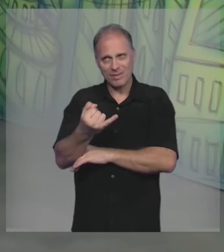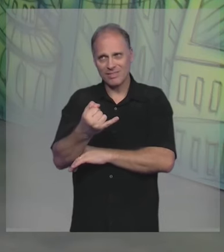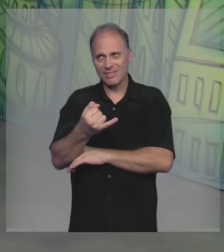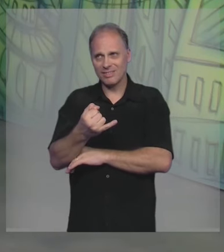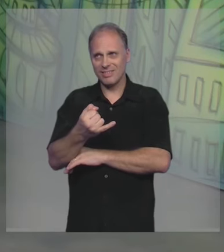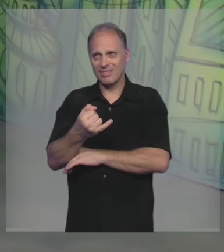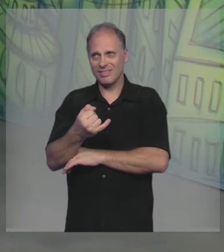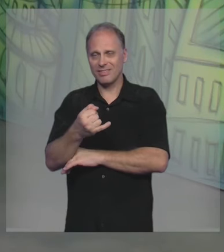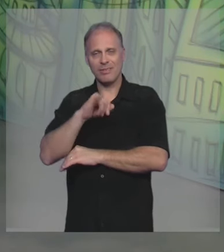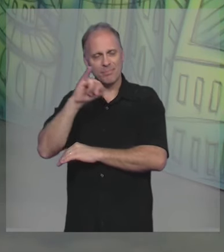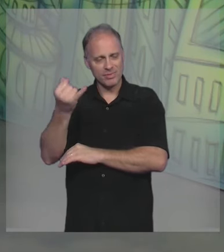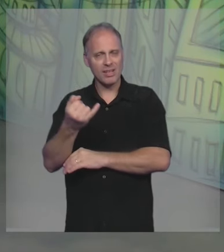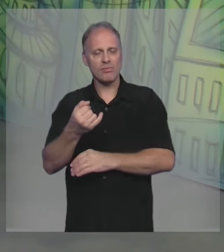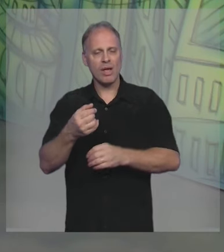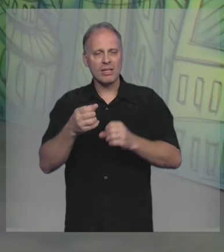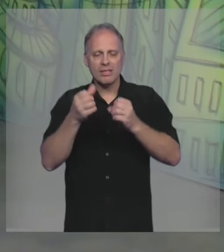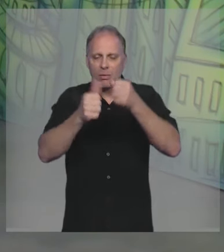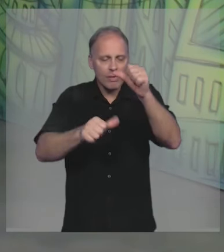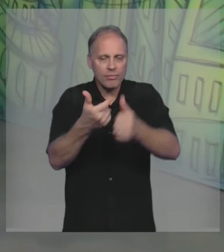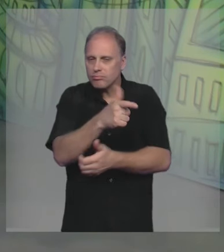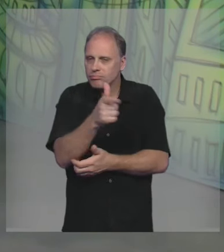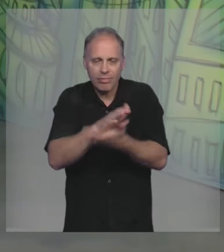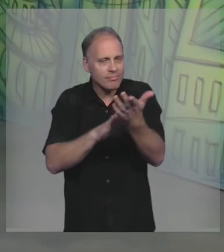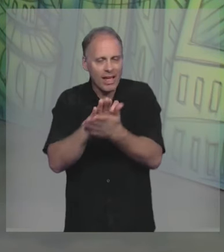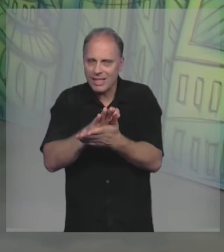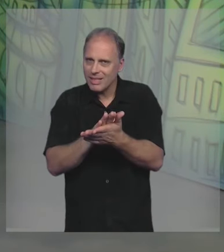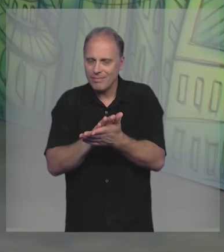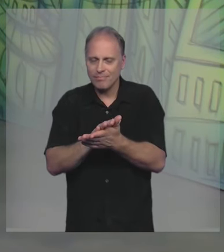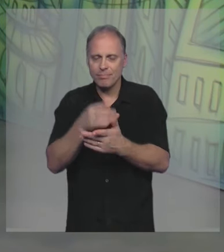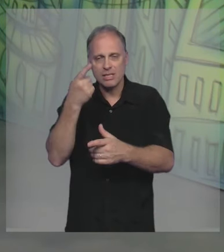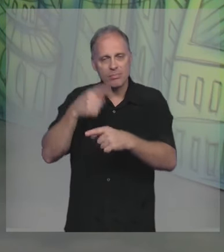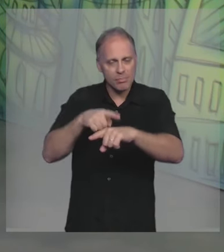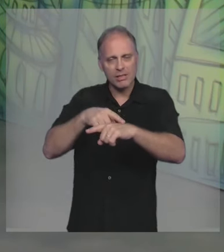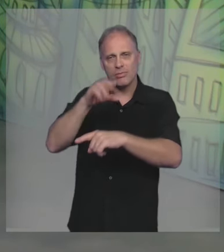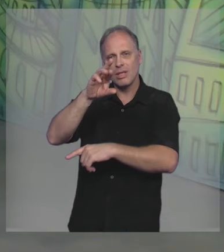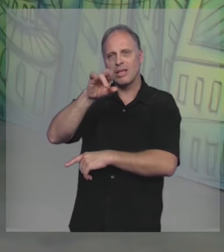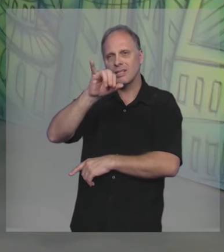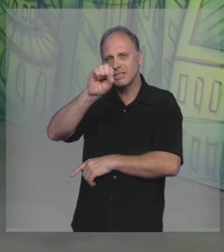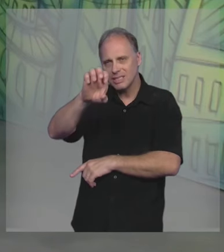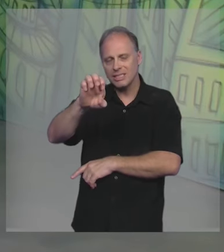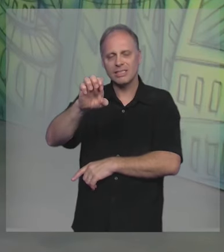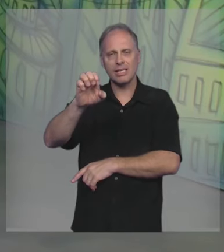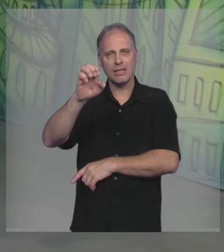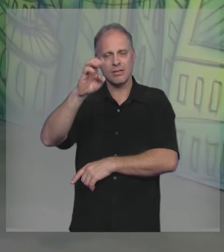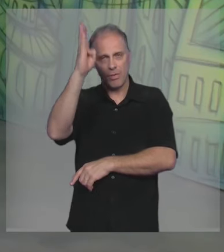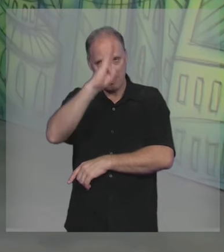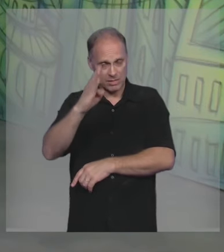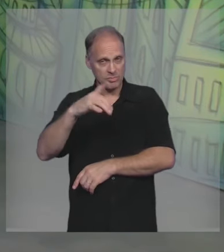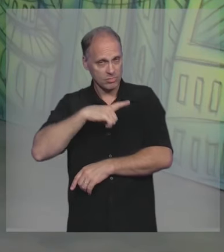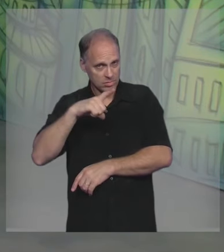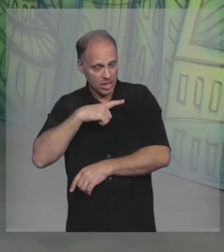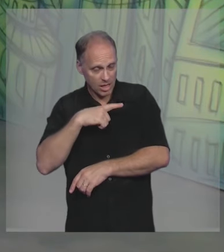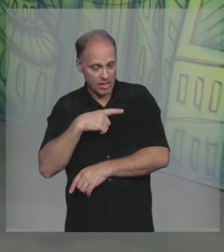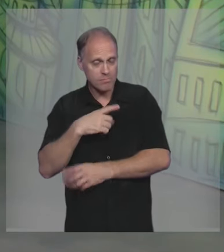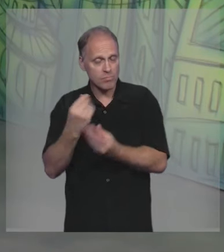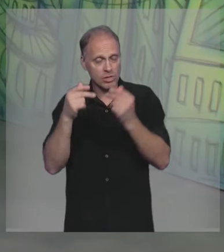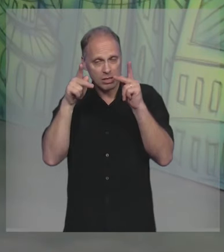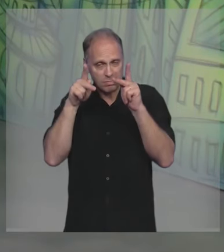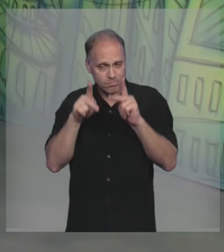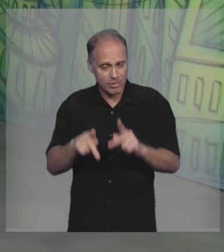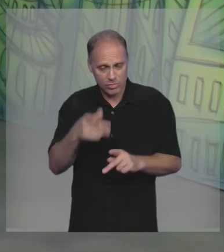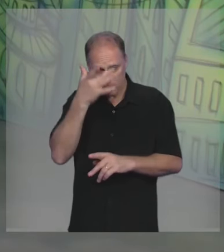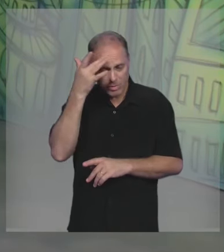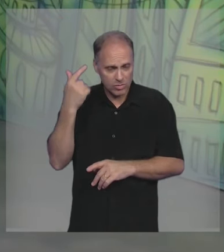essa não qualificação. Não está oportunizando essa qualificação. Nesse momento de crise que o país passou, muitas pessoas, né,